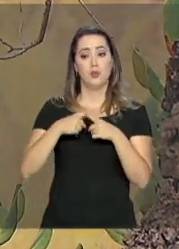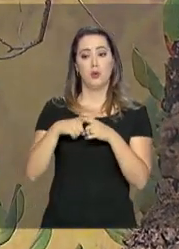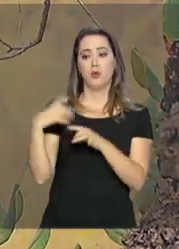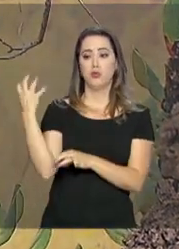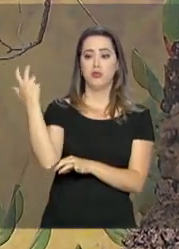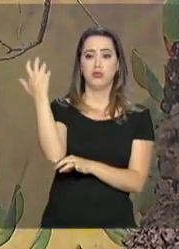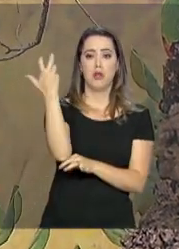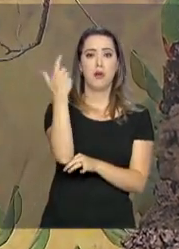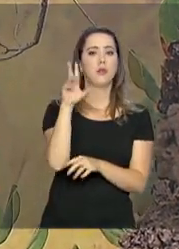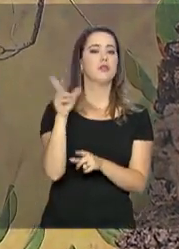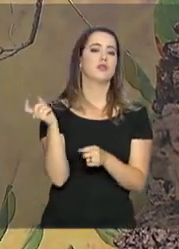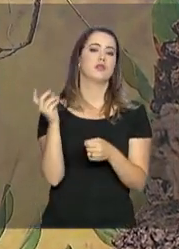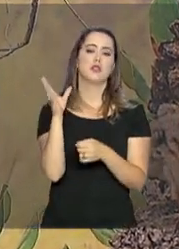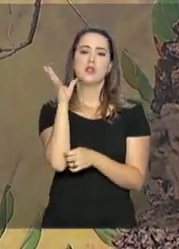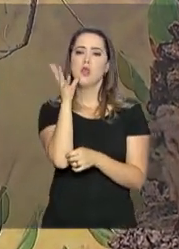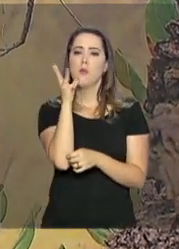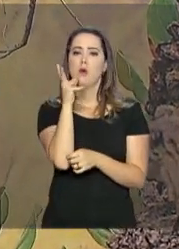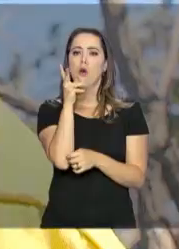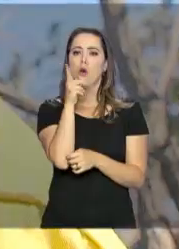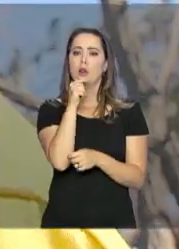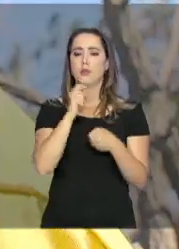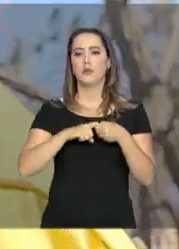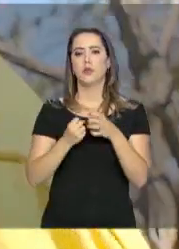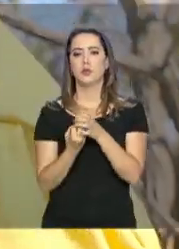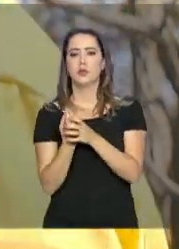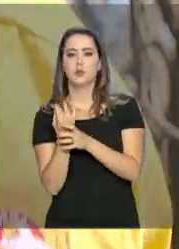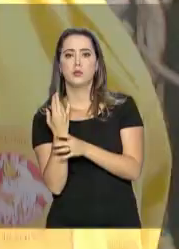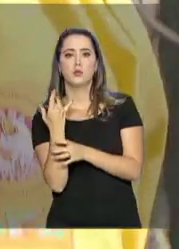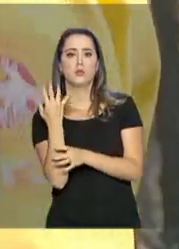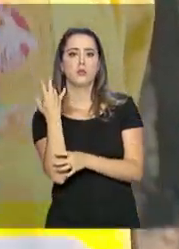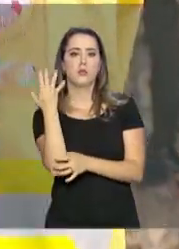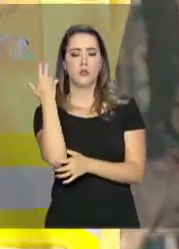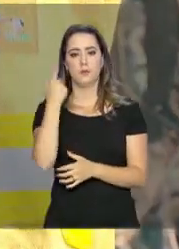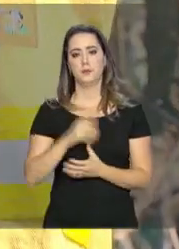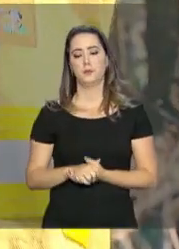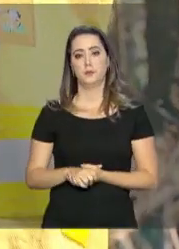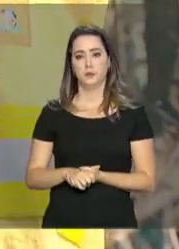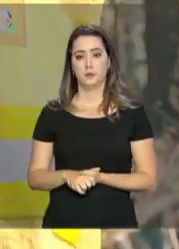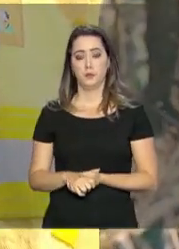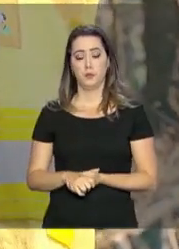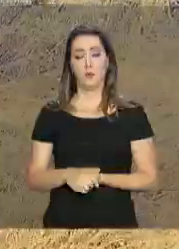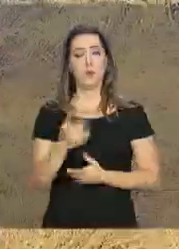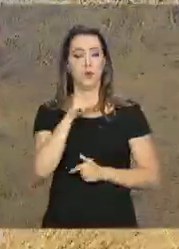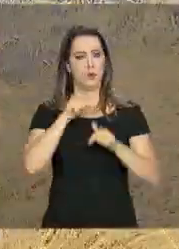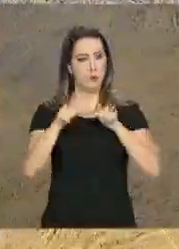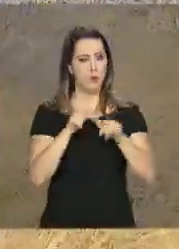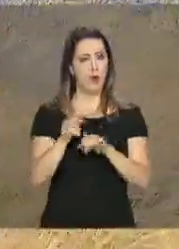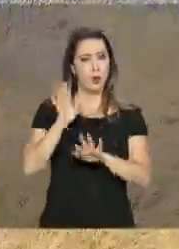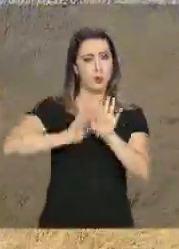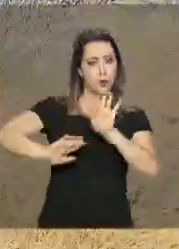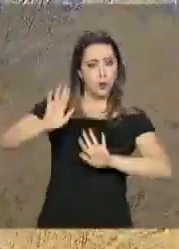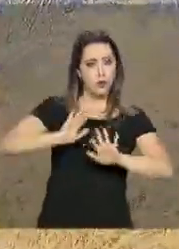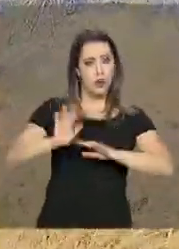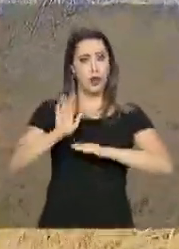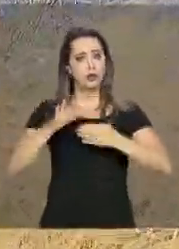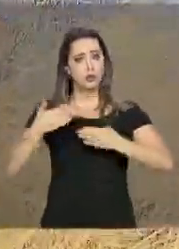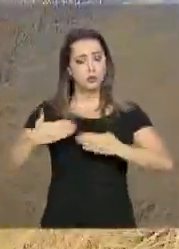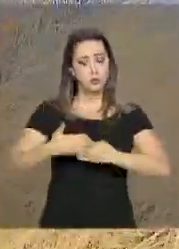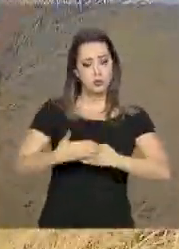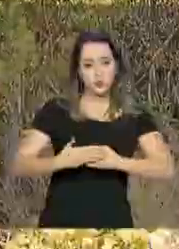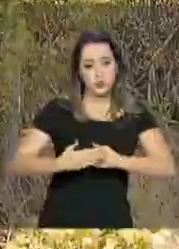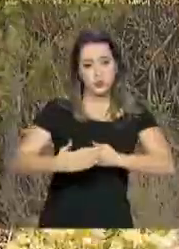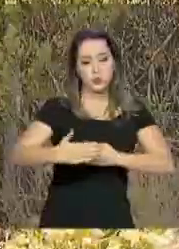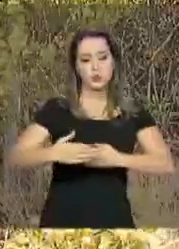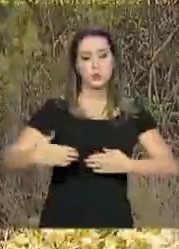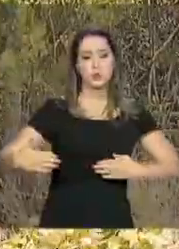plantas demoram para voltar a crescer. Ações como esta de prevenção do IBAMA ajudaram a reduzir os focos de